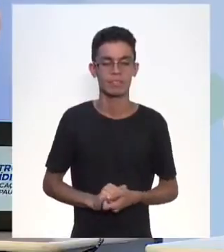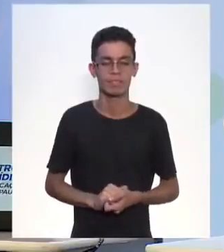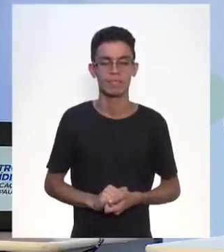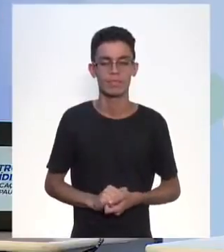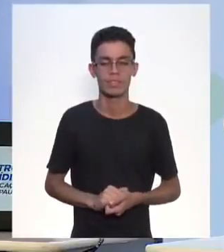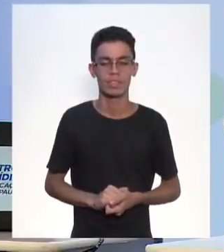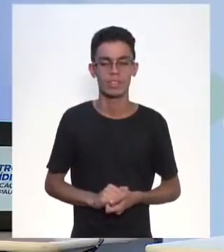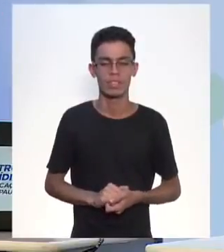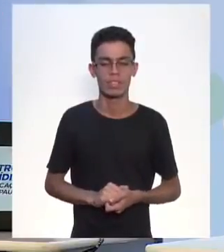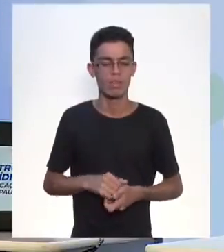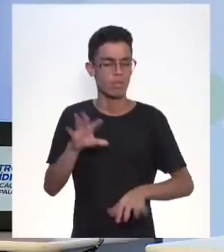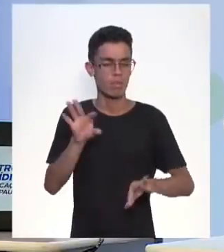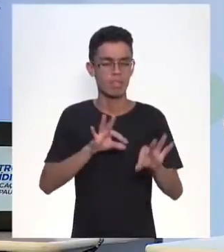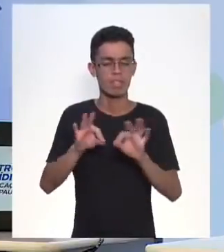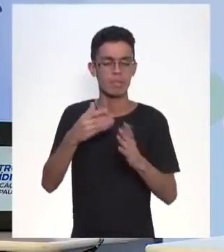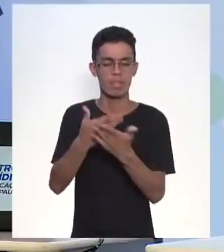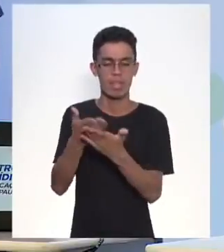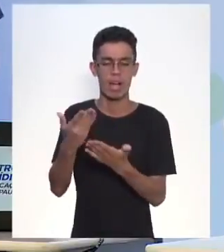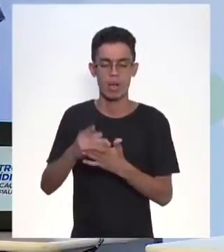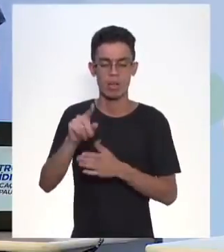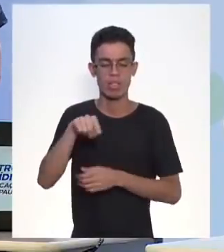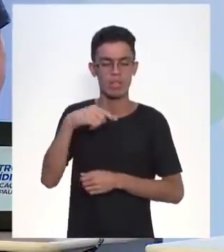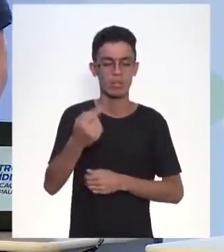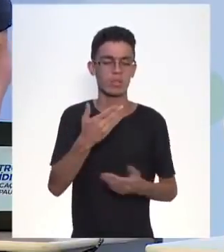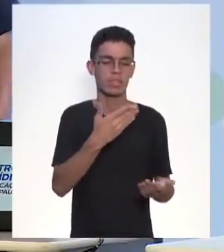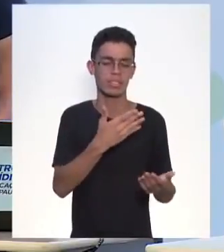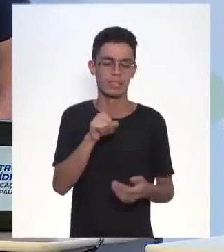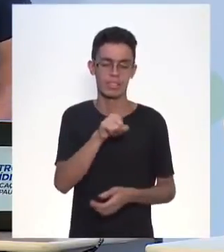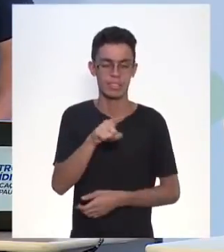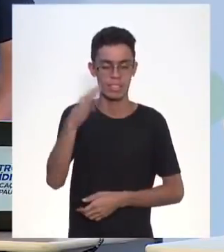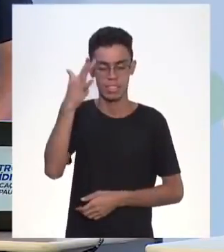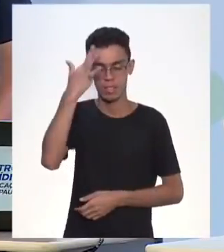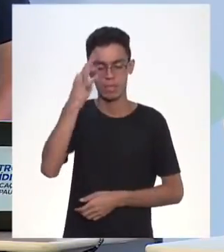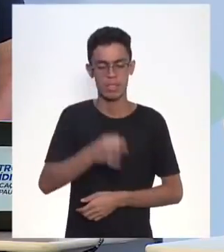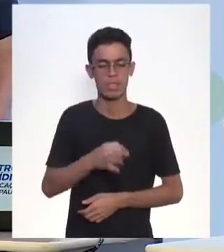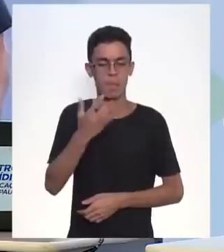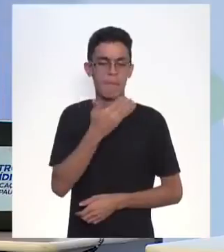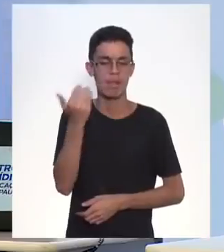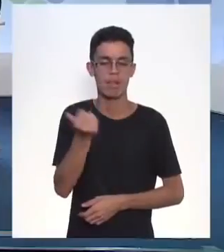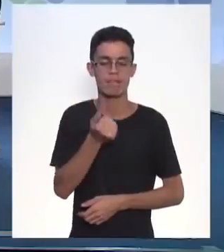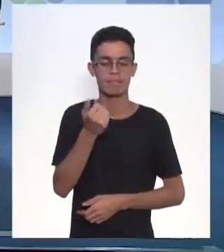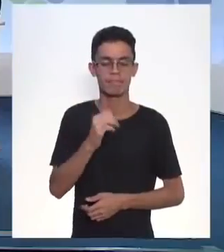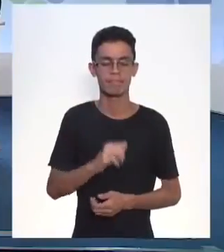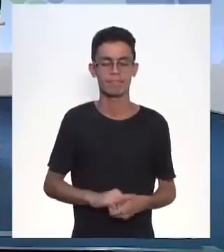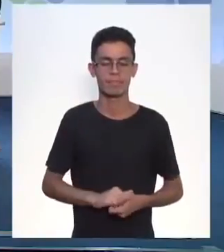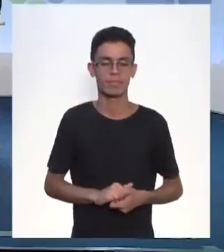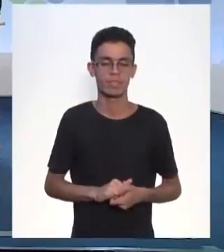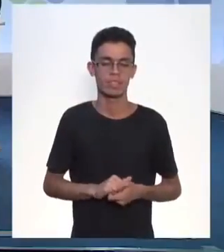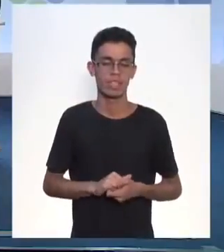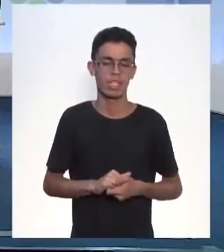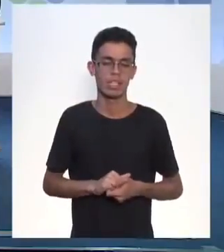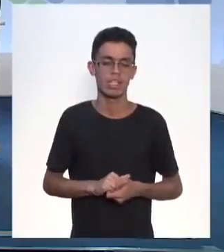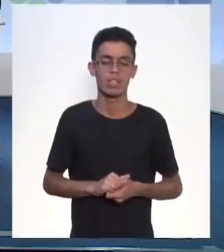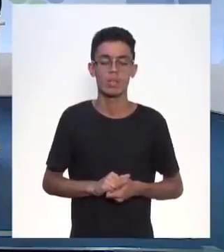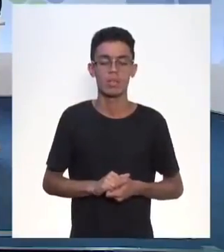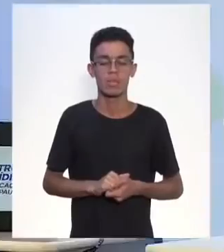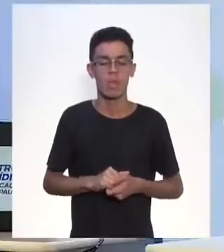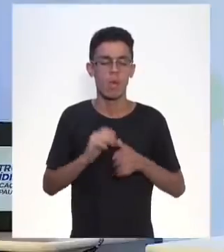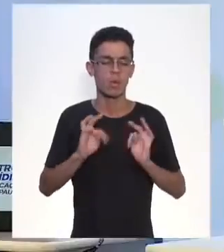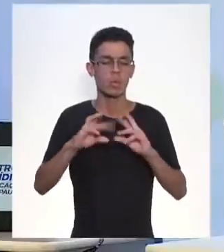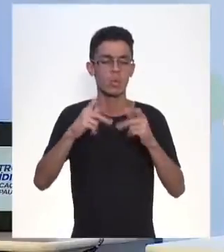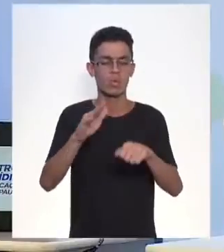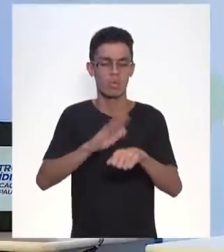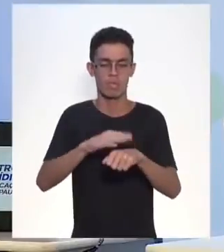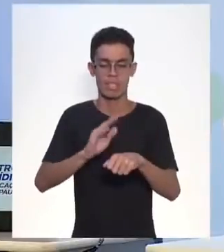gente vai trabalhar. Quando chegar na aula, fica mais tranquilo para entender. Aliás, é uma coisa que a gente pode levar para a vida, né, Ed? Sim. Tudo que eu vou fazer,